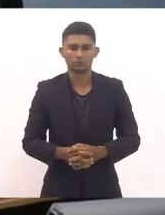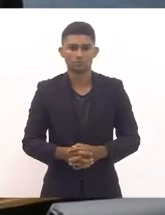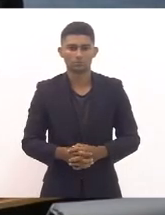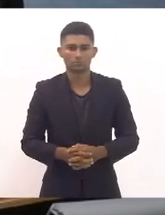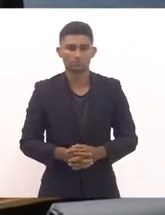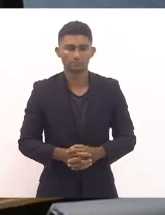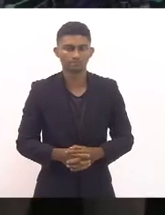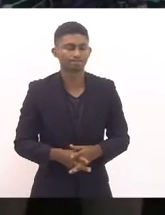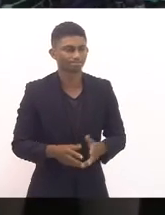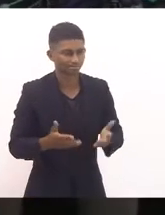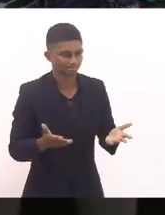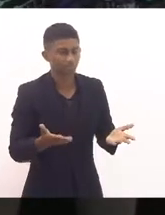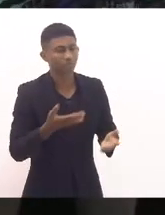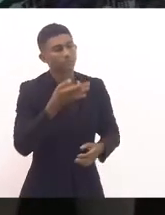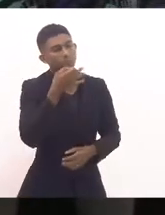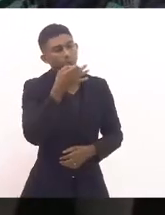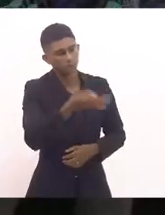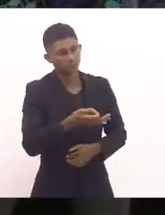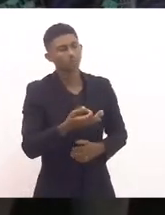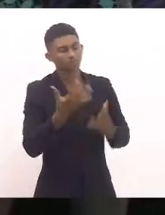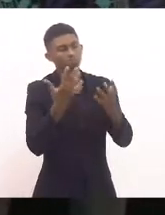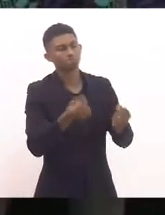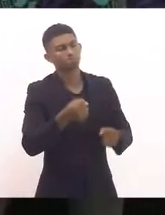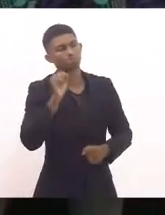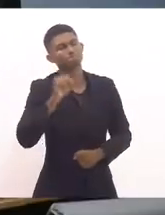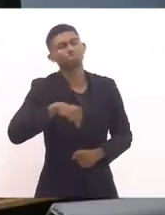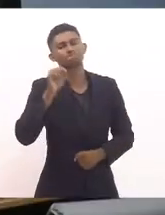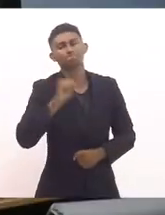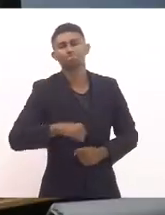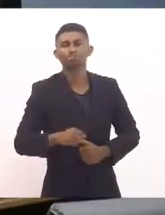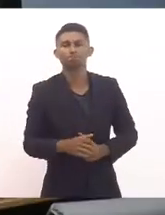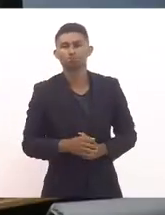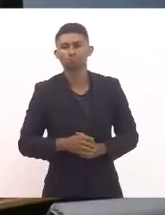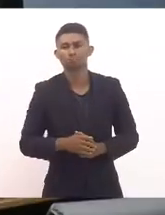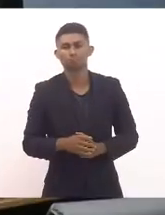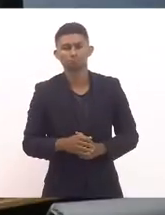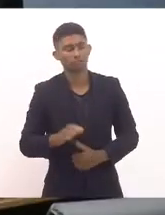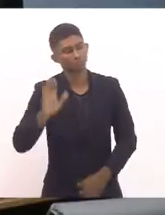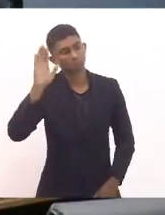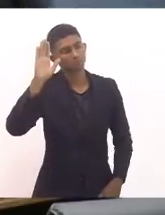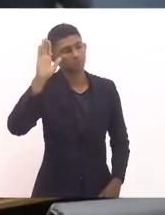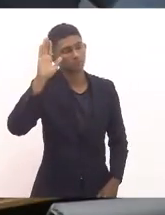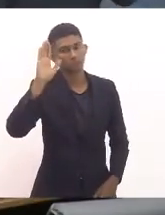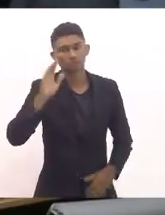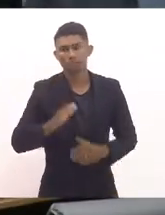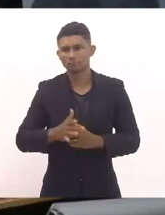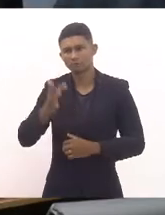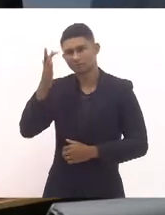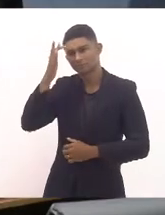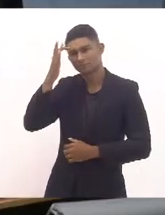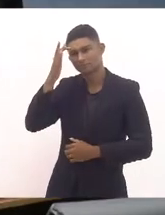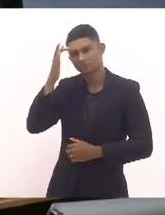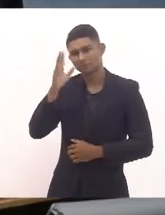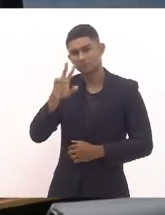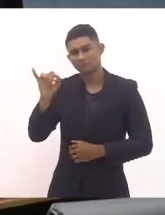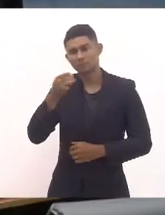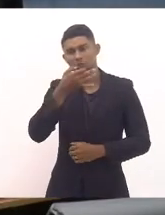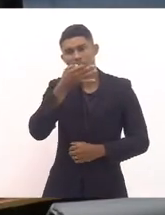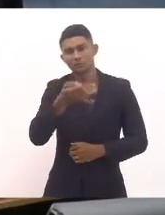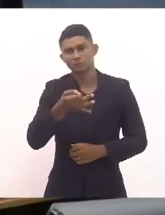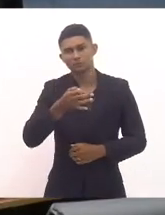Presidente, parecer favorável. Presidente, presidente, só uma questão de ordem, que acho que vai ter uma retificação de parecer